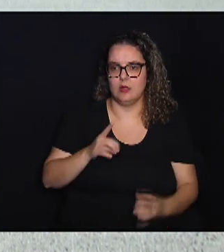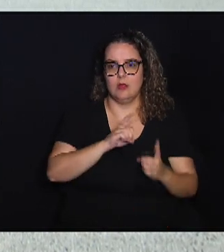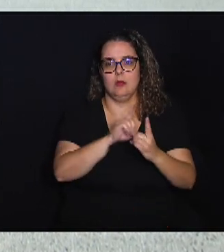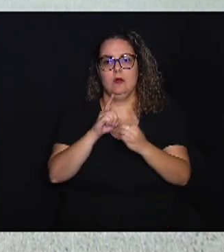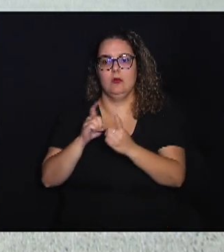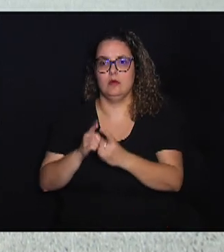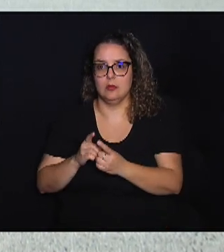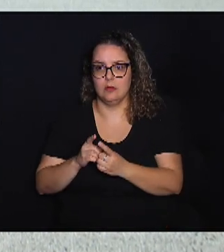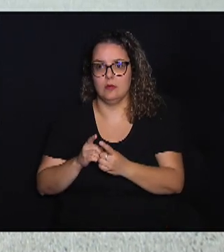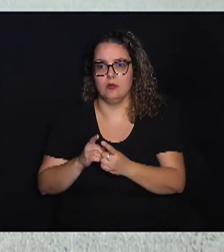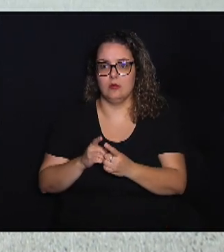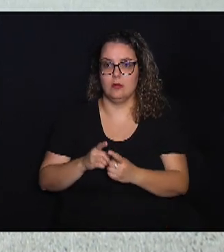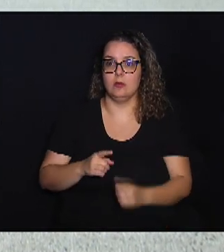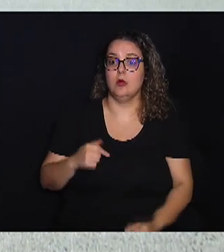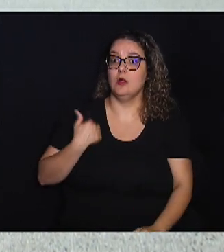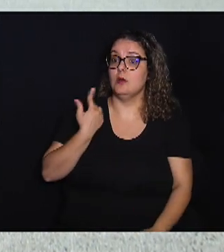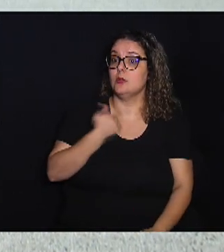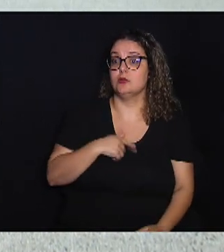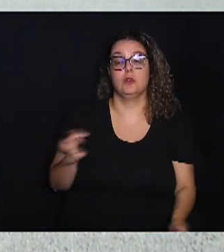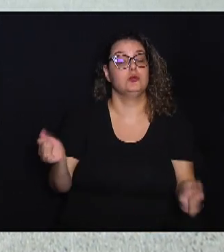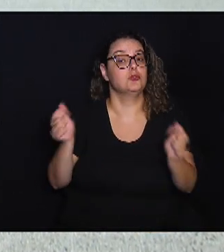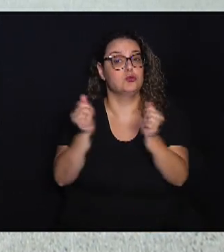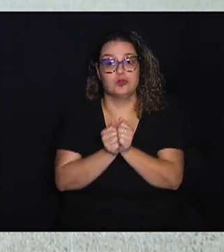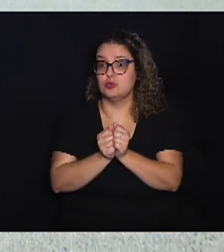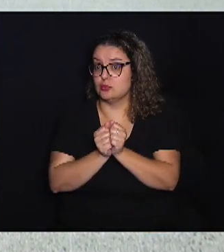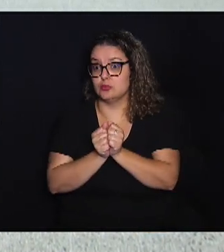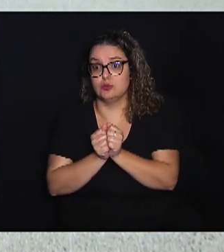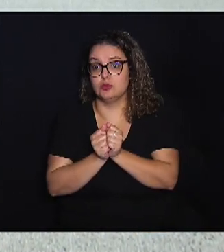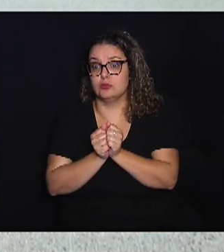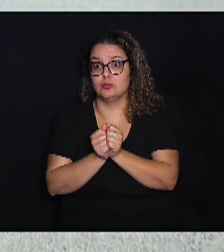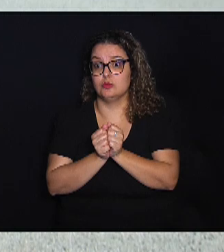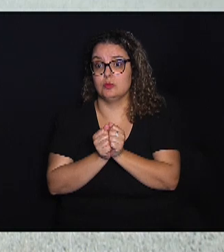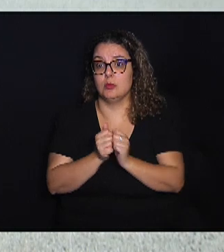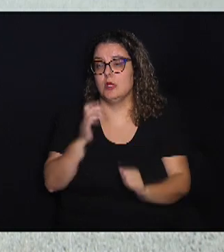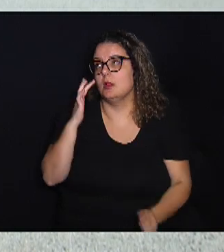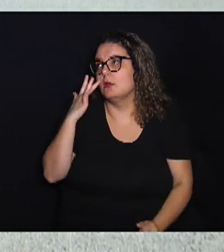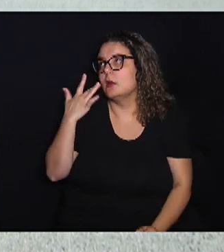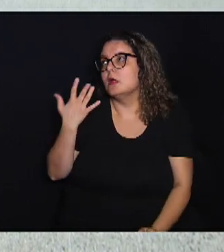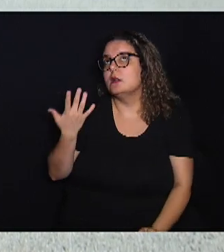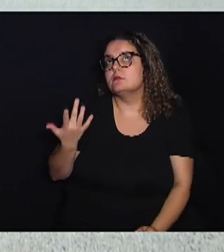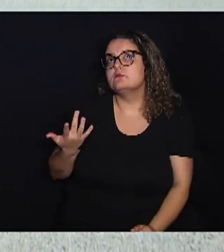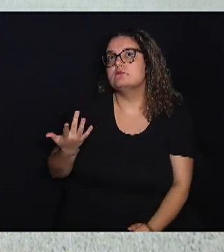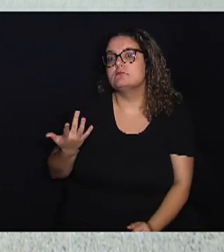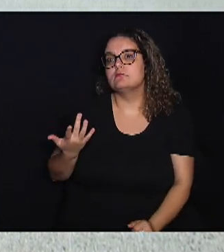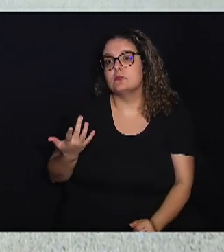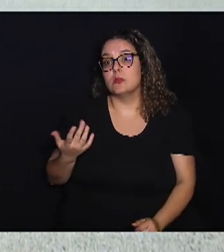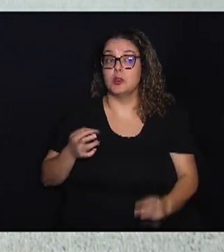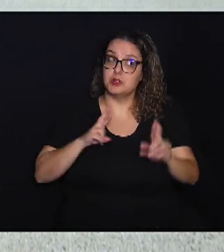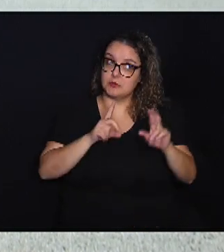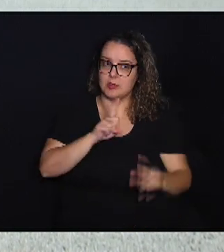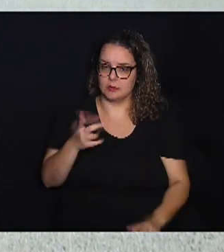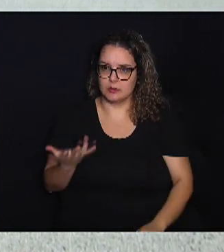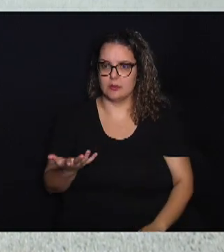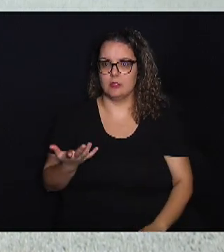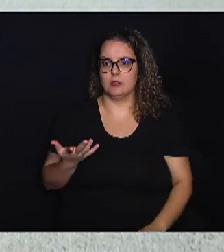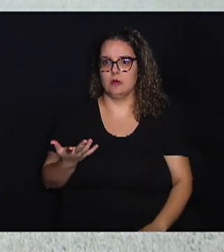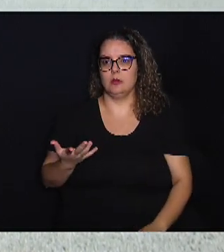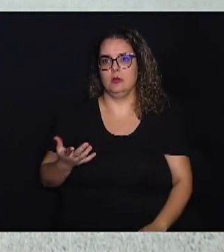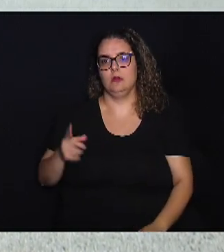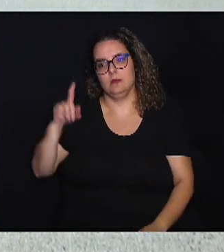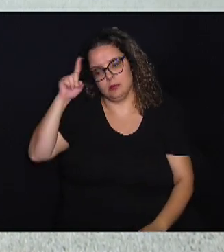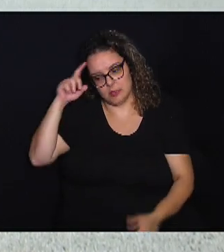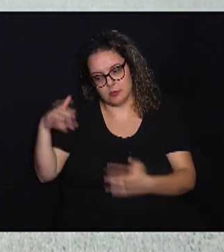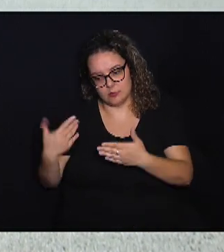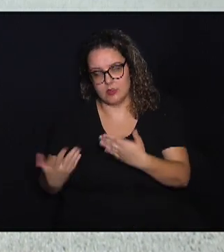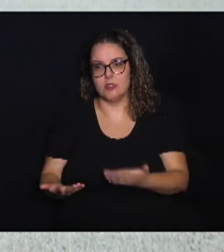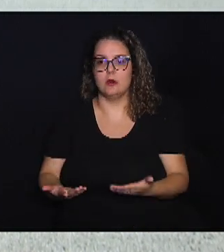é: nós estamos do mesmo lado. Eu não sei se isso ainda, espero que não seja muito presente na mentalidade geral,